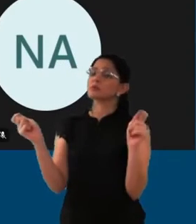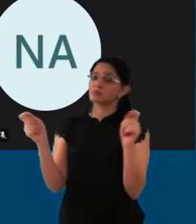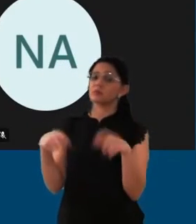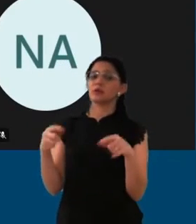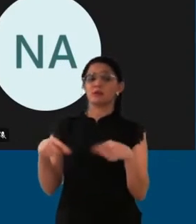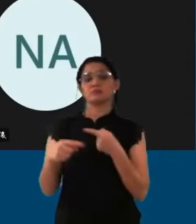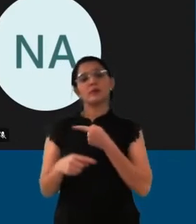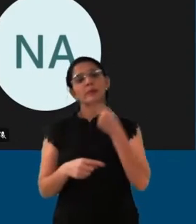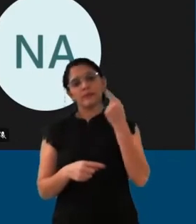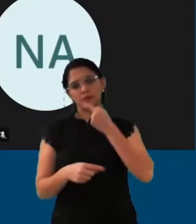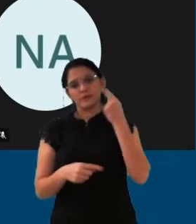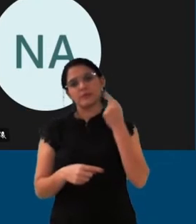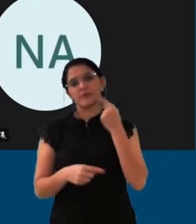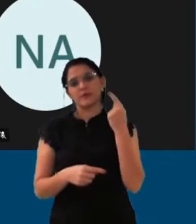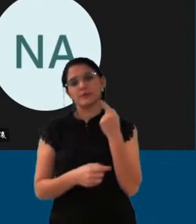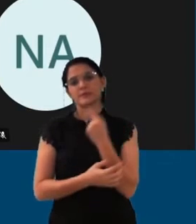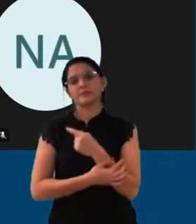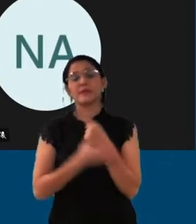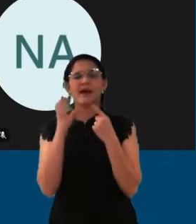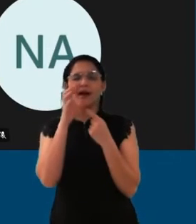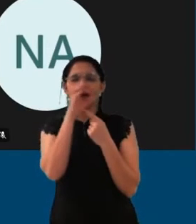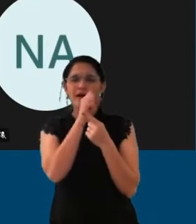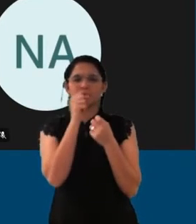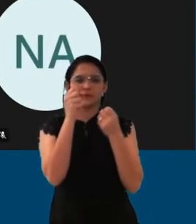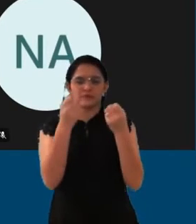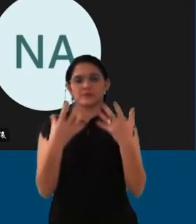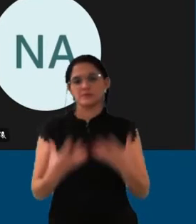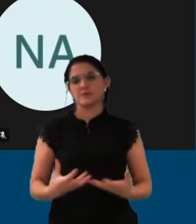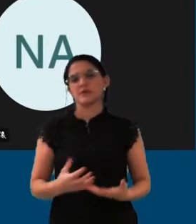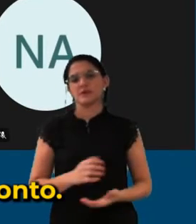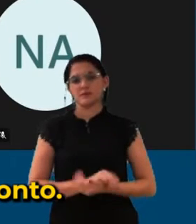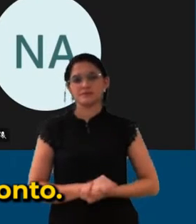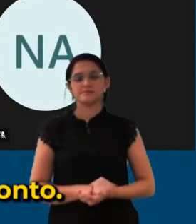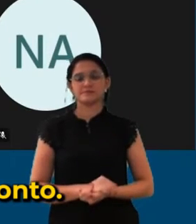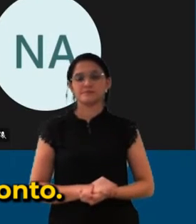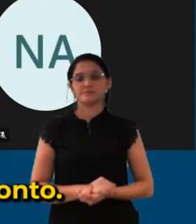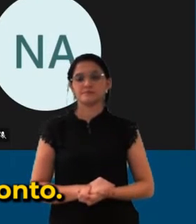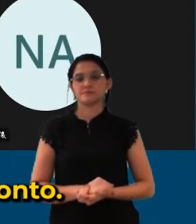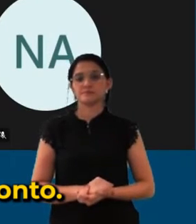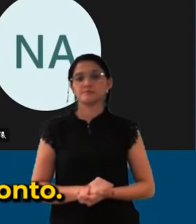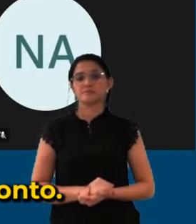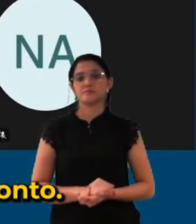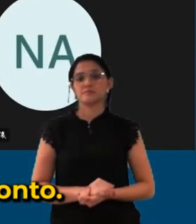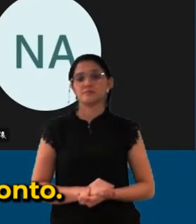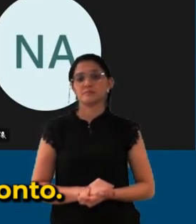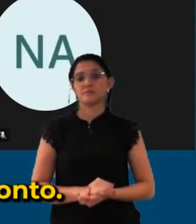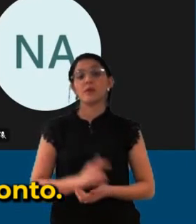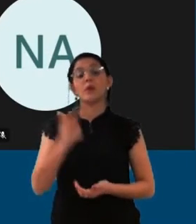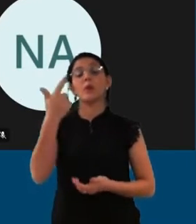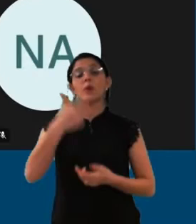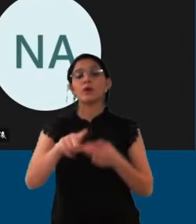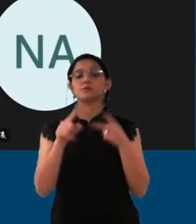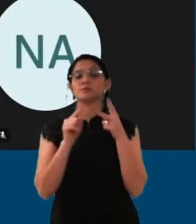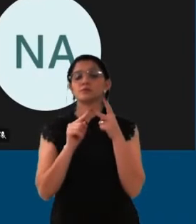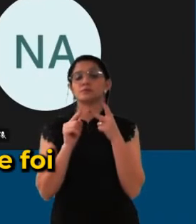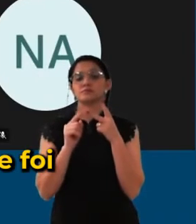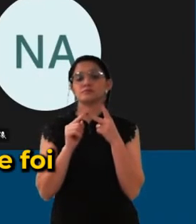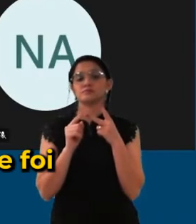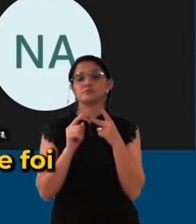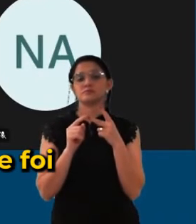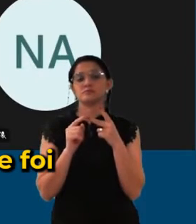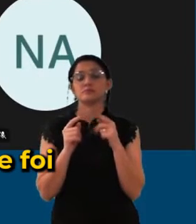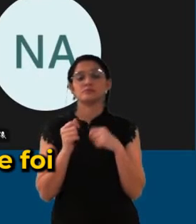o primeiro ponto, e, enfim, eu vou falar rapidamente, falei rapidamente, e aí a gente passa para um outro ponto.